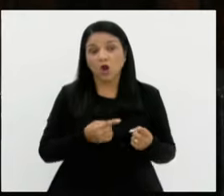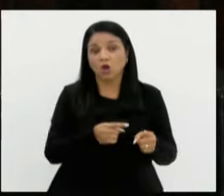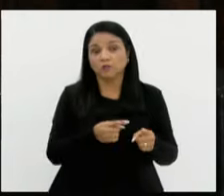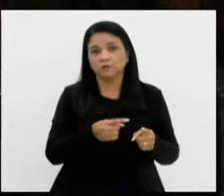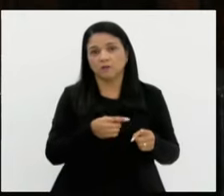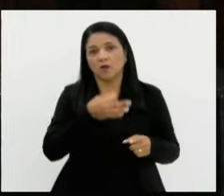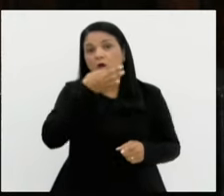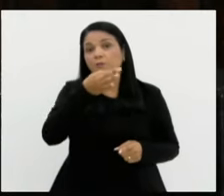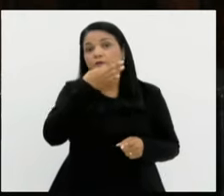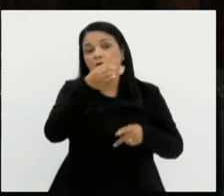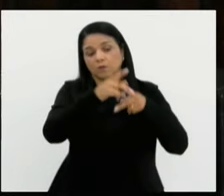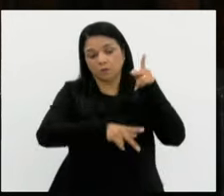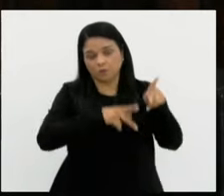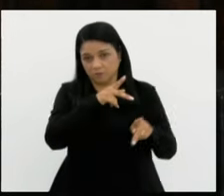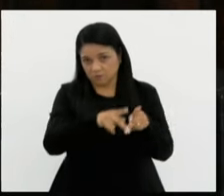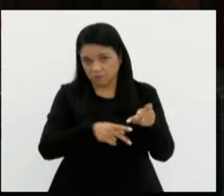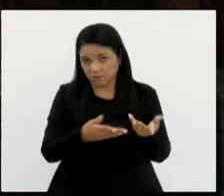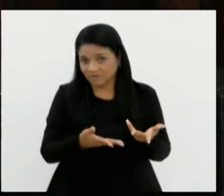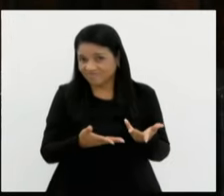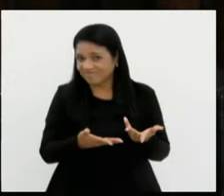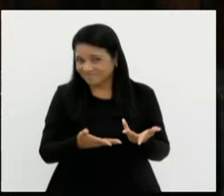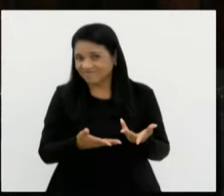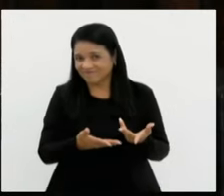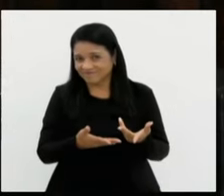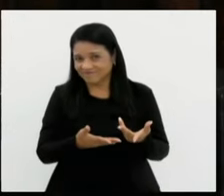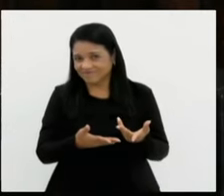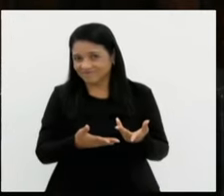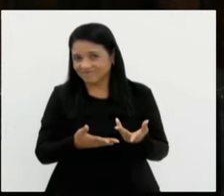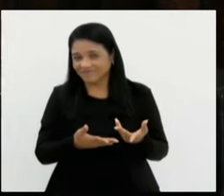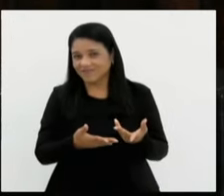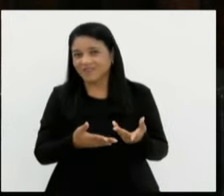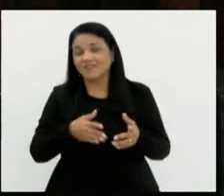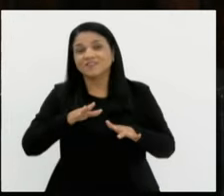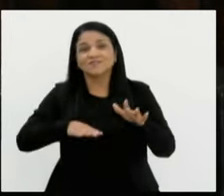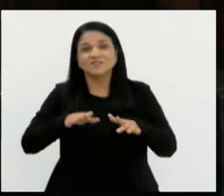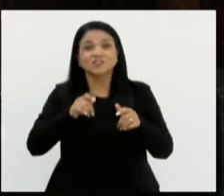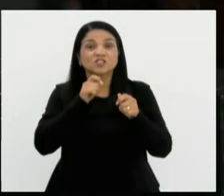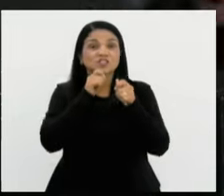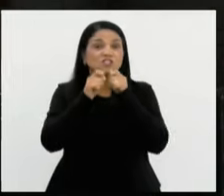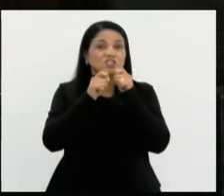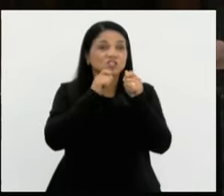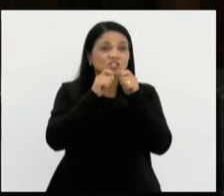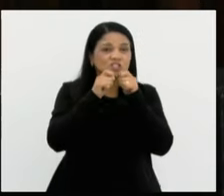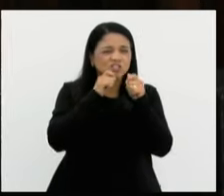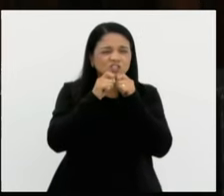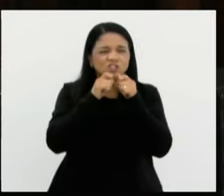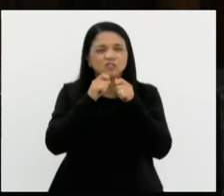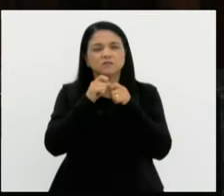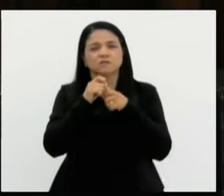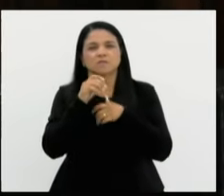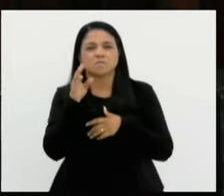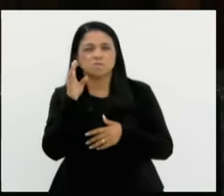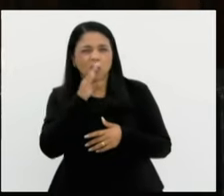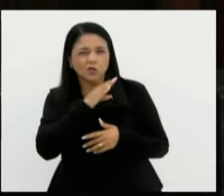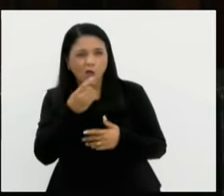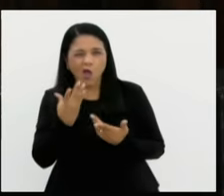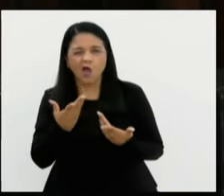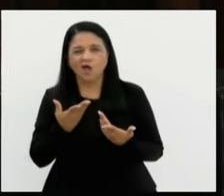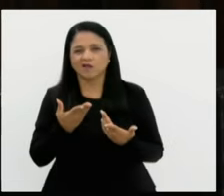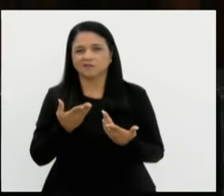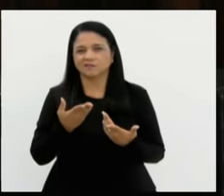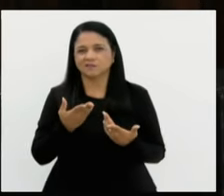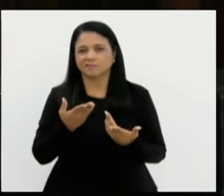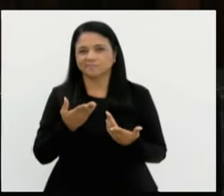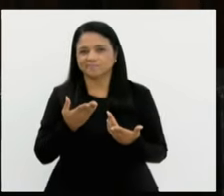não, por vezes, se deixa levar por matérias jornalísticas tendenciosas ou não compreende a fundo porque